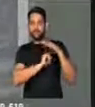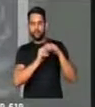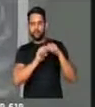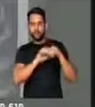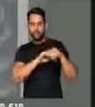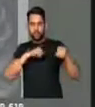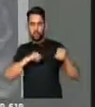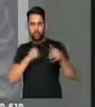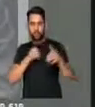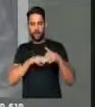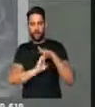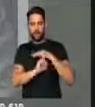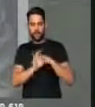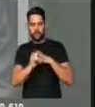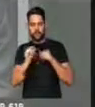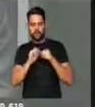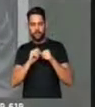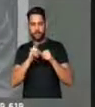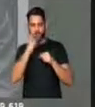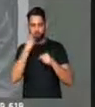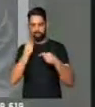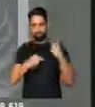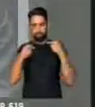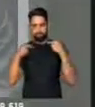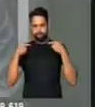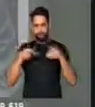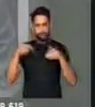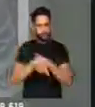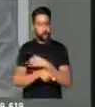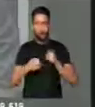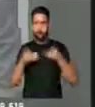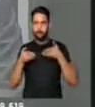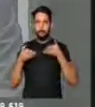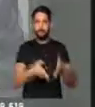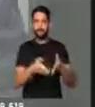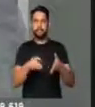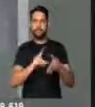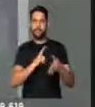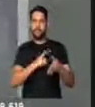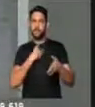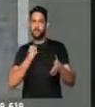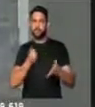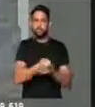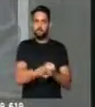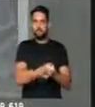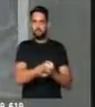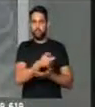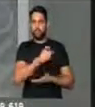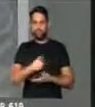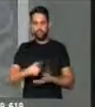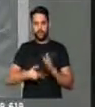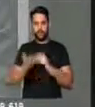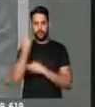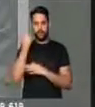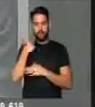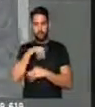desobrigando a Petrobras da compulsória participação que lhe tinha imposto o governo